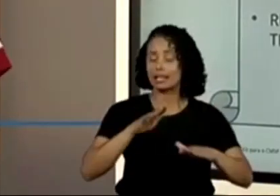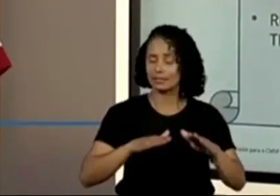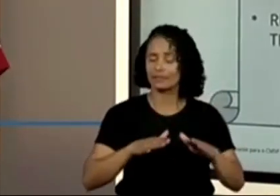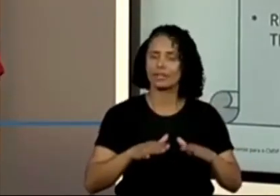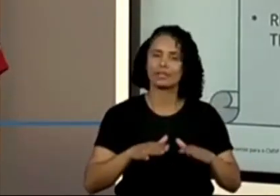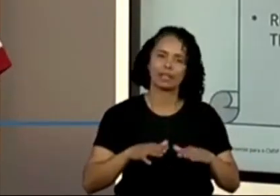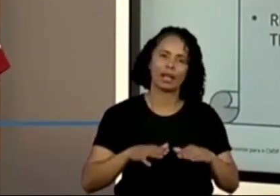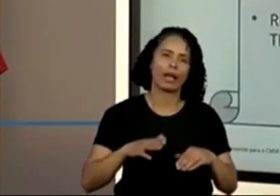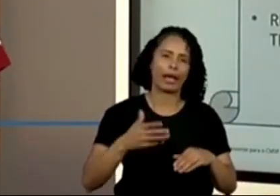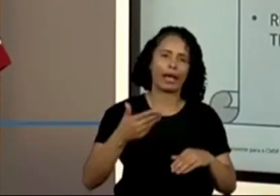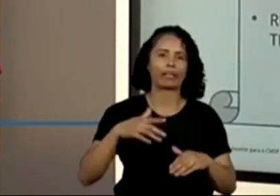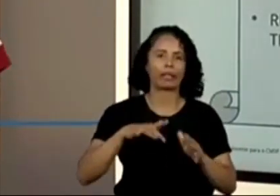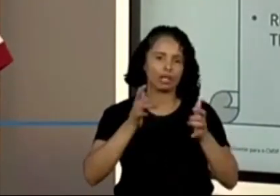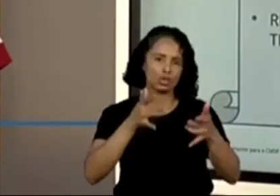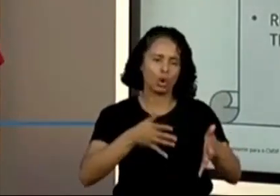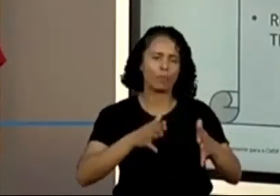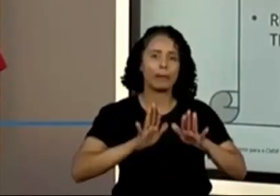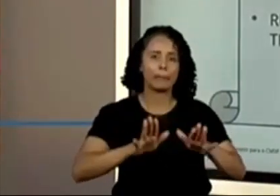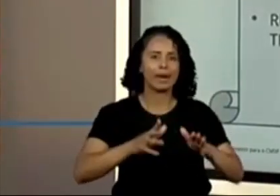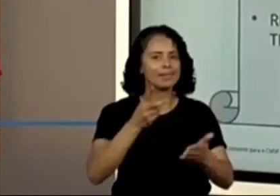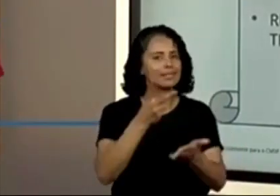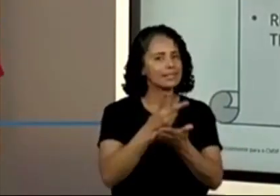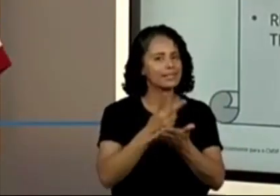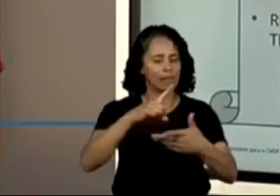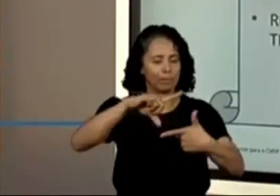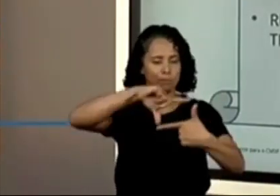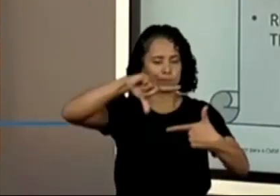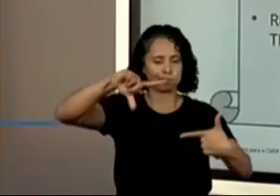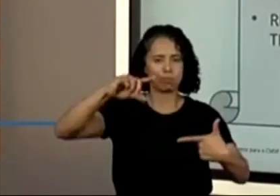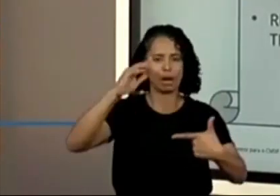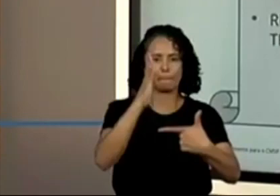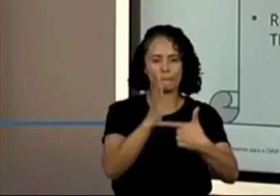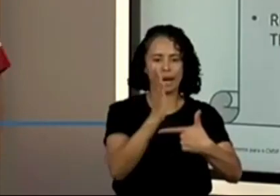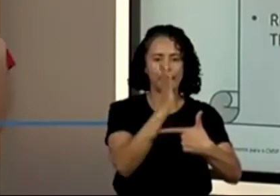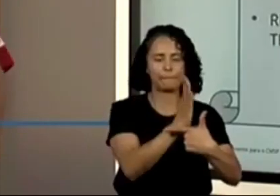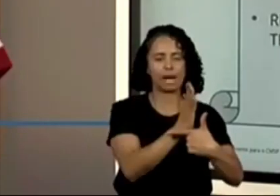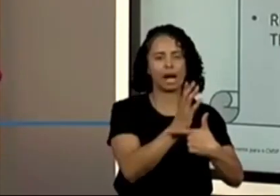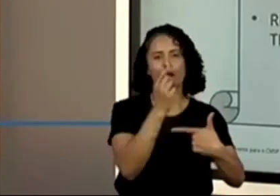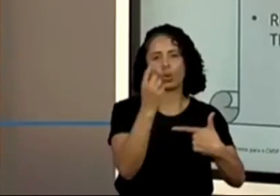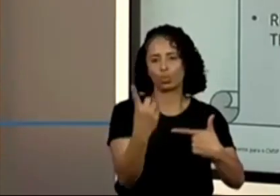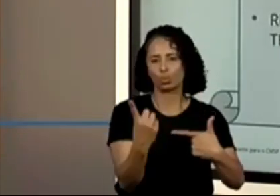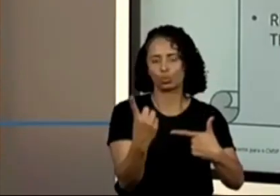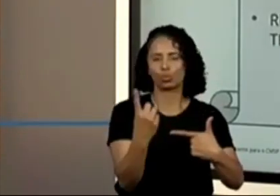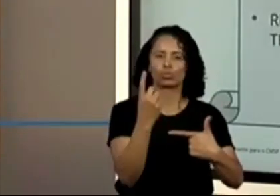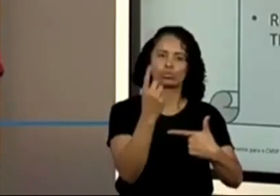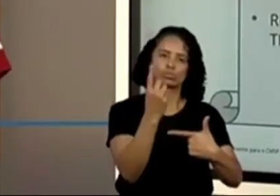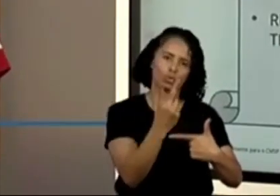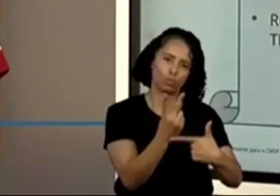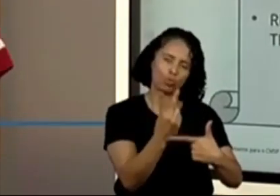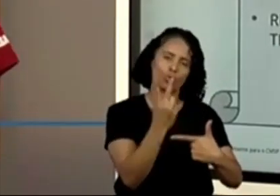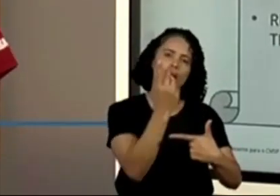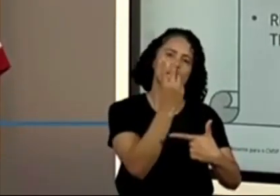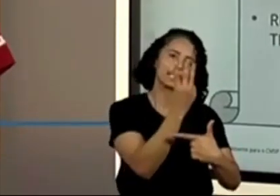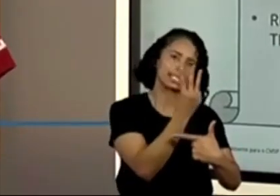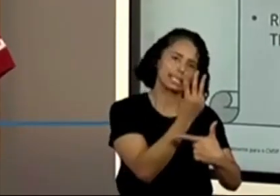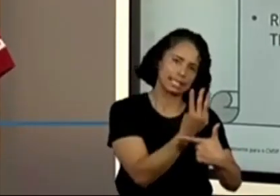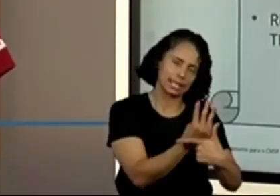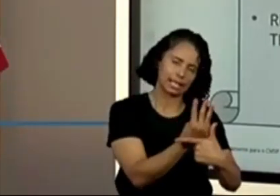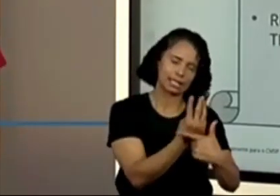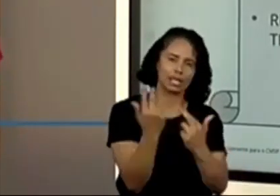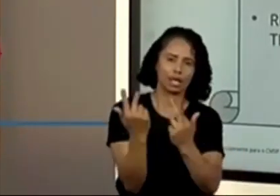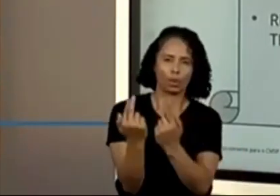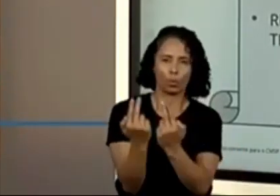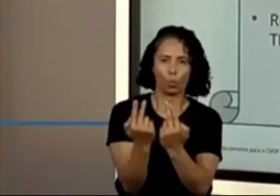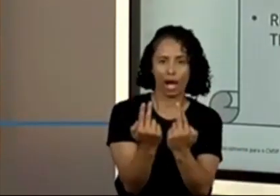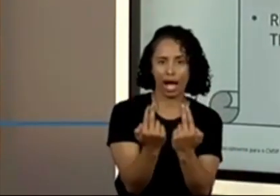em partes iguais, aí no caso é terça parte, eu tenho pedaços, eu tenho inteiros, eu tenho modelos sempre parecidos,